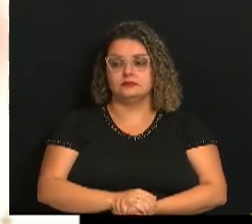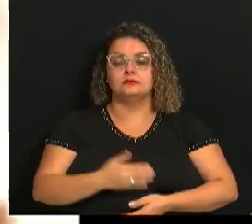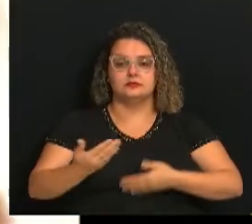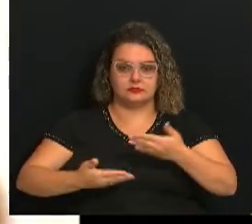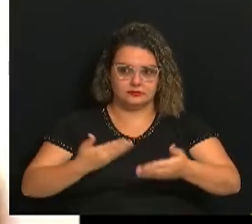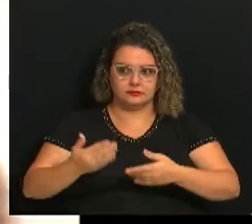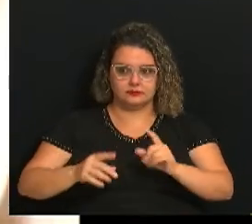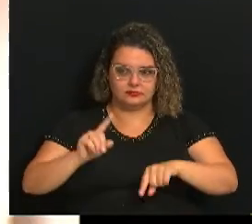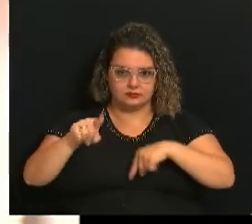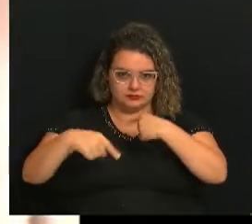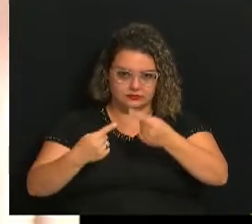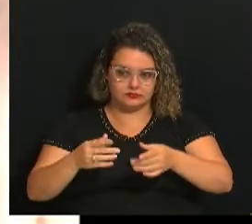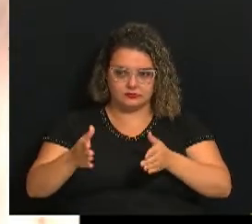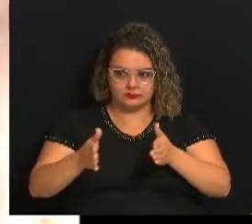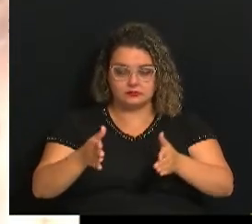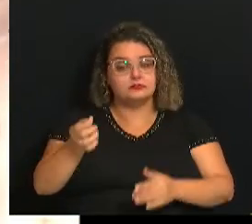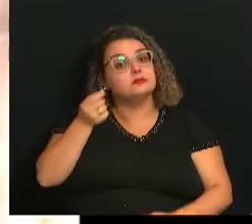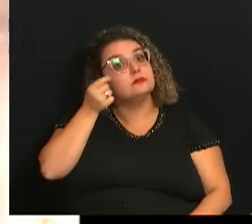outros momentos.